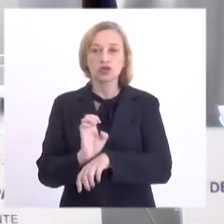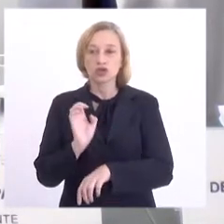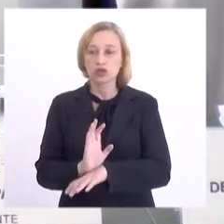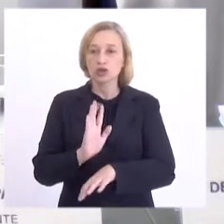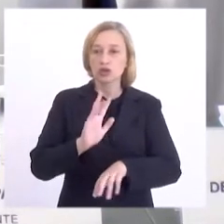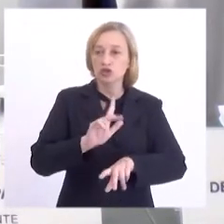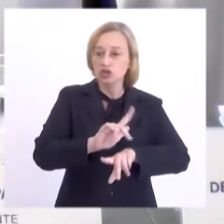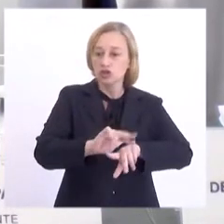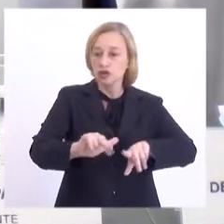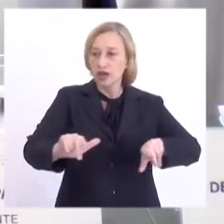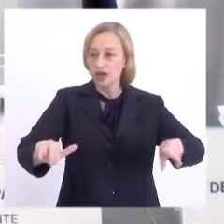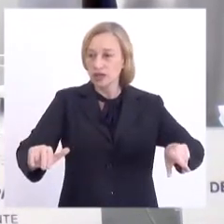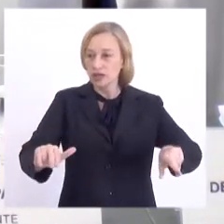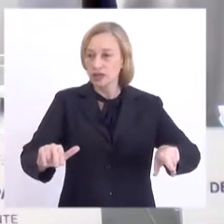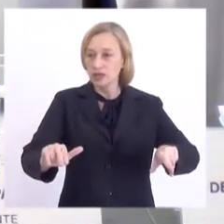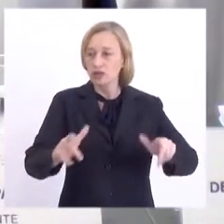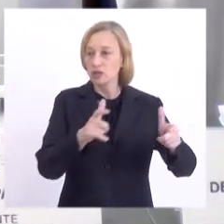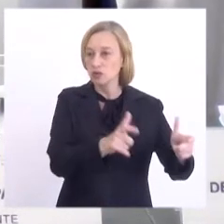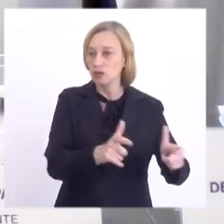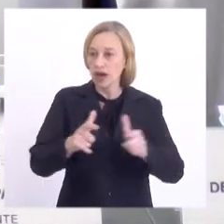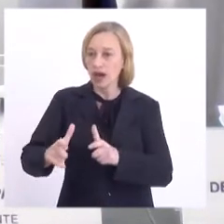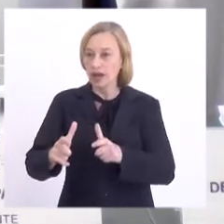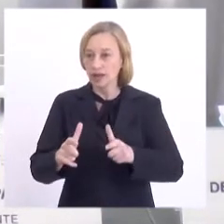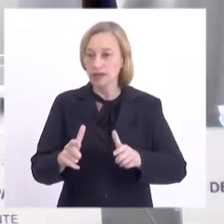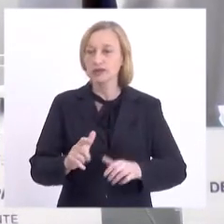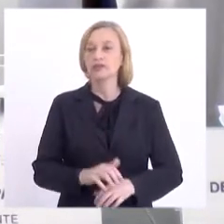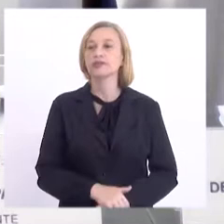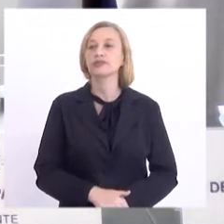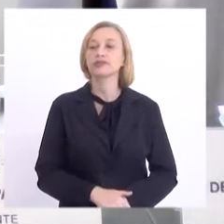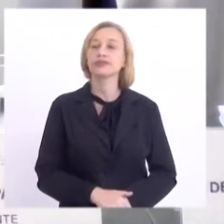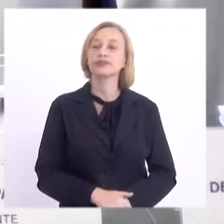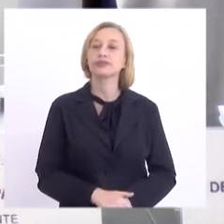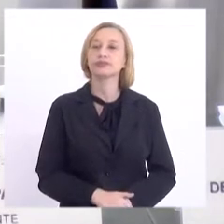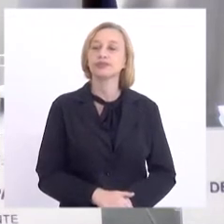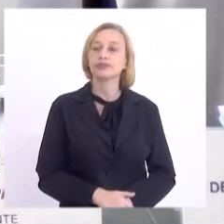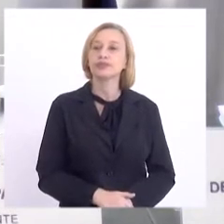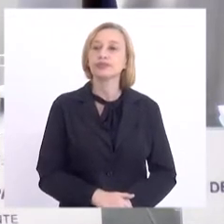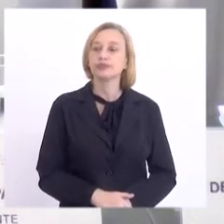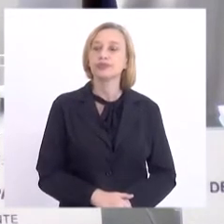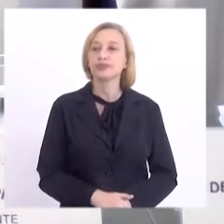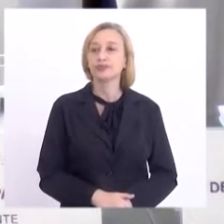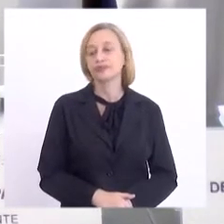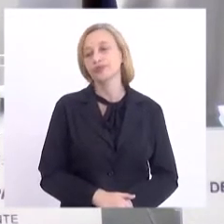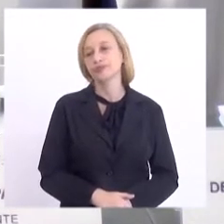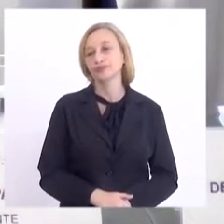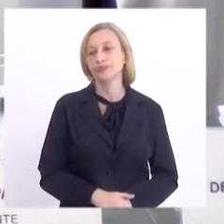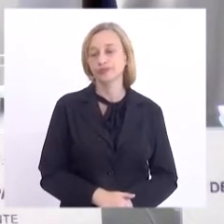suas mais diversas fontes de recursos bom então